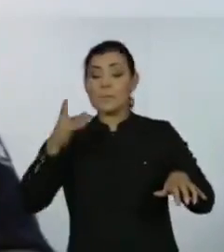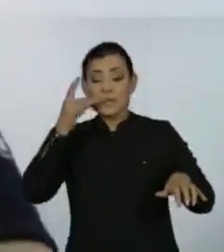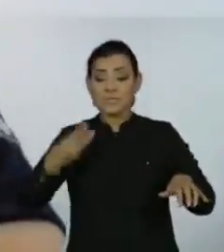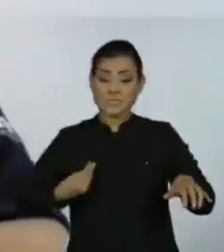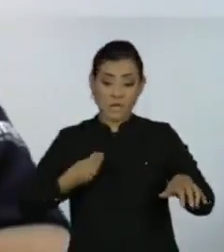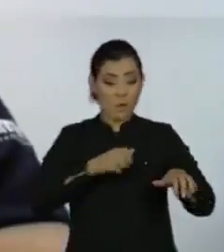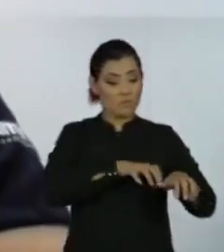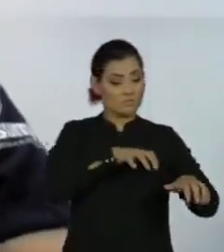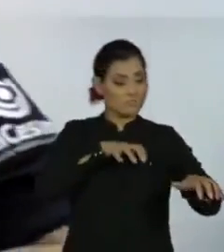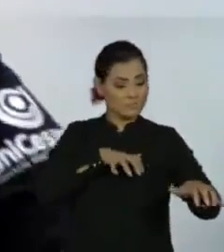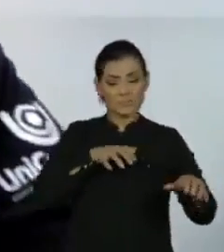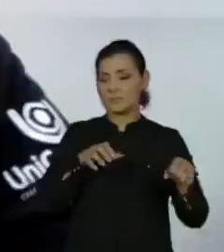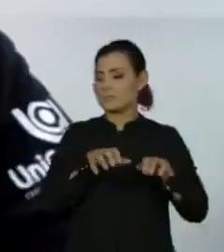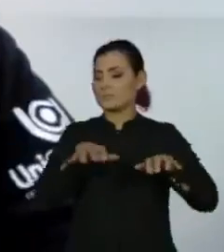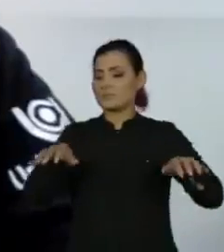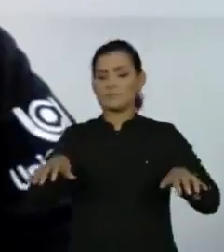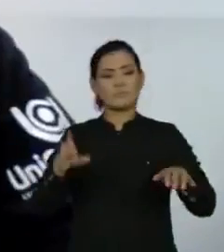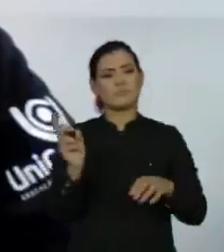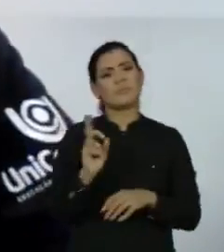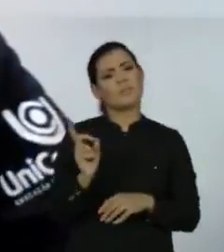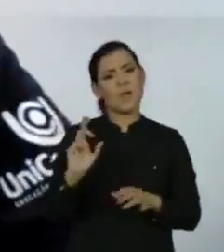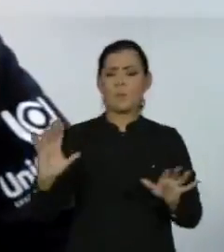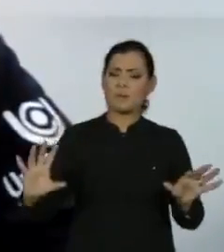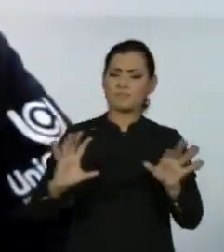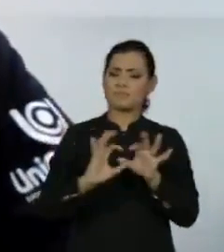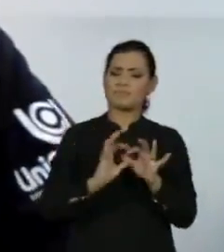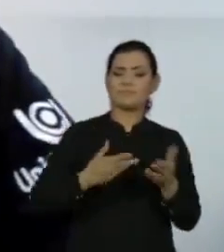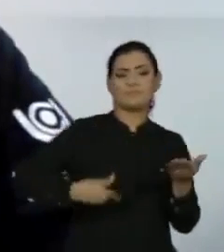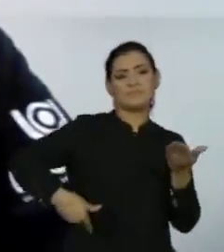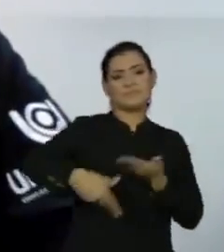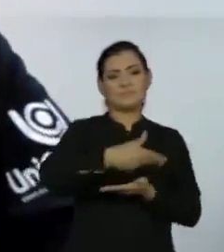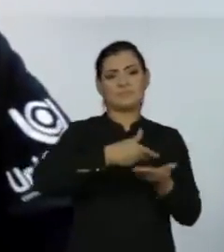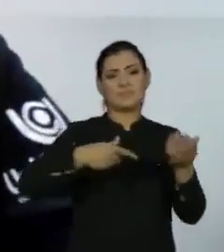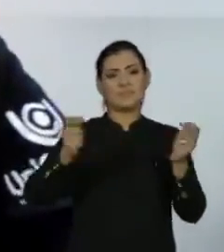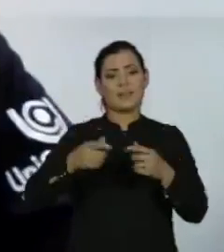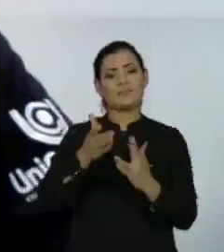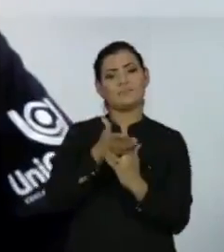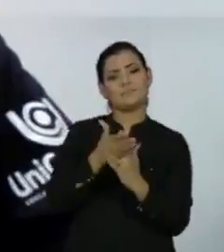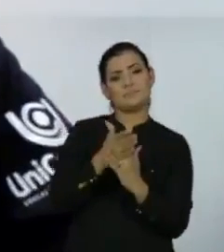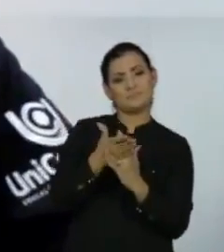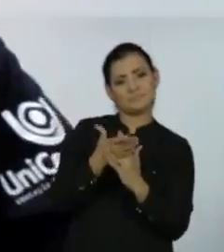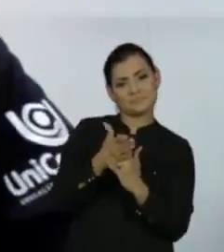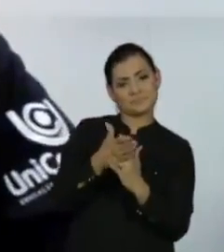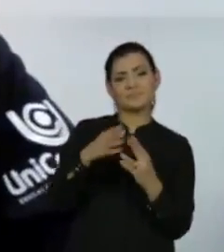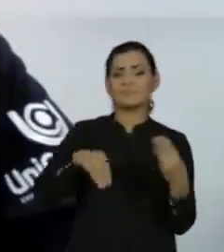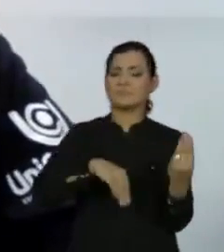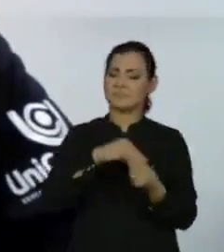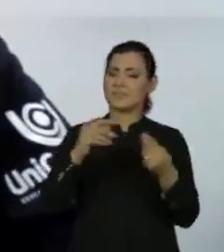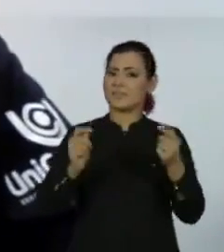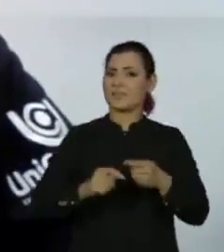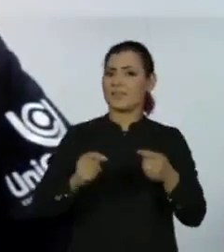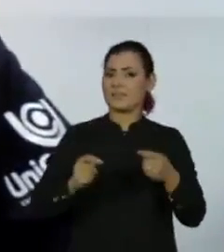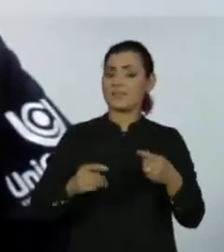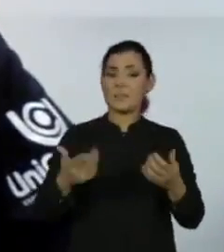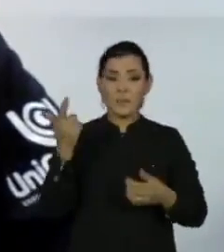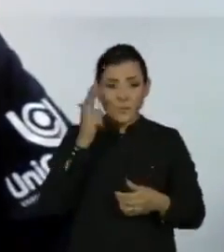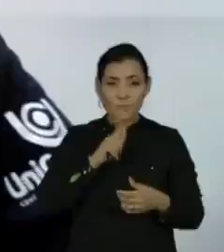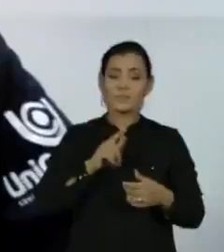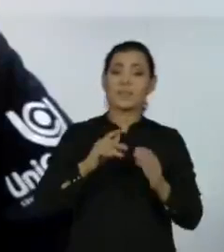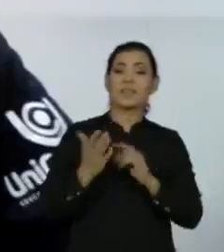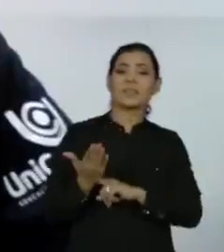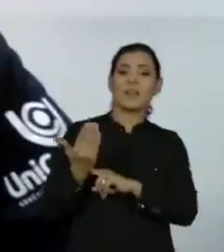presencial e o que é educação à distância, para a gente pensar composições híbridas, misturadas, com